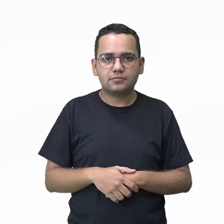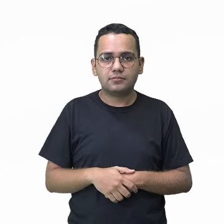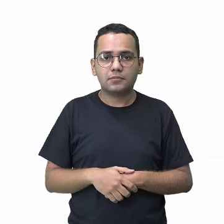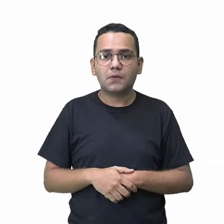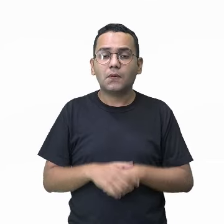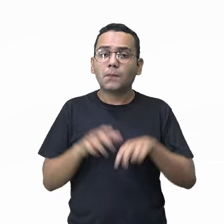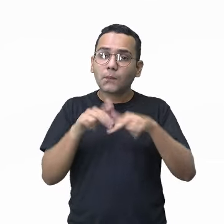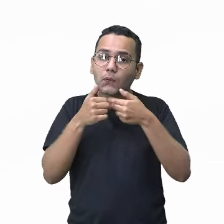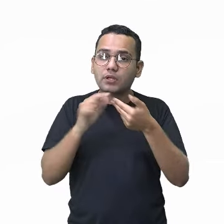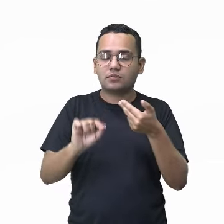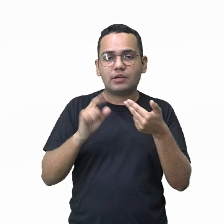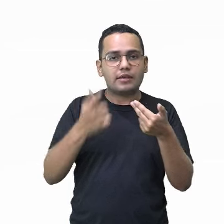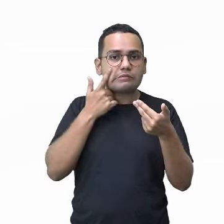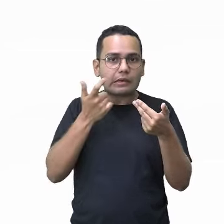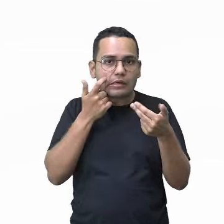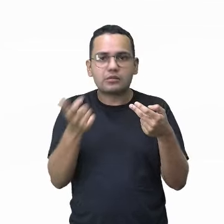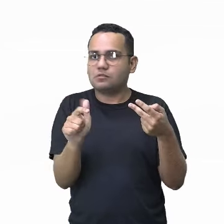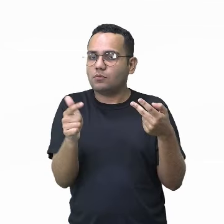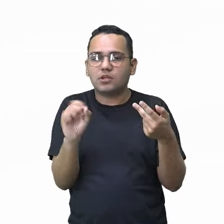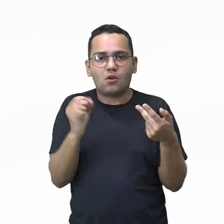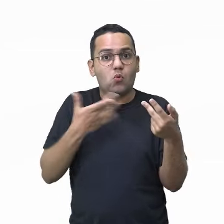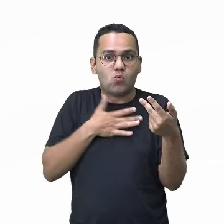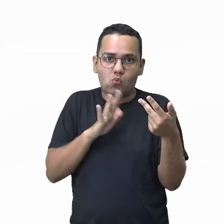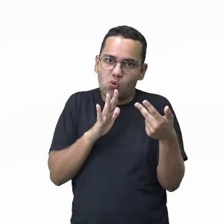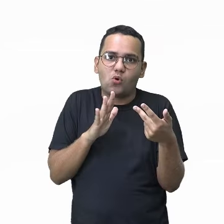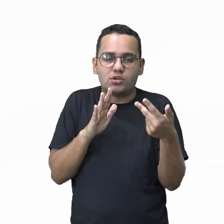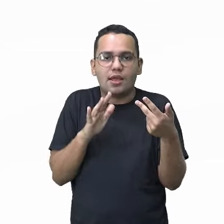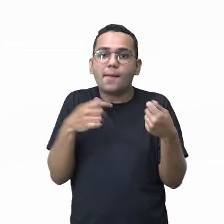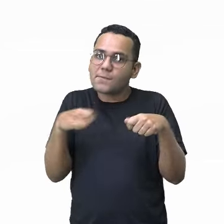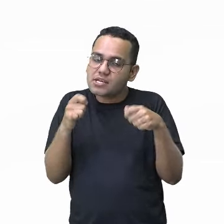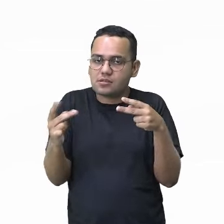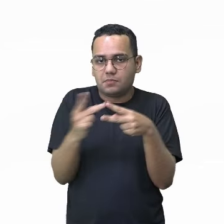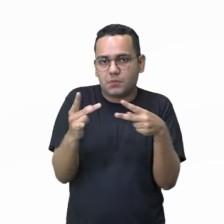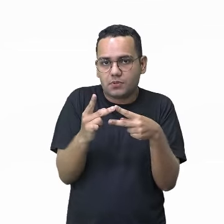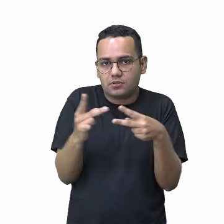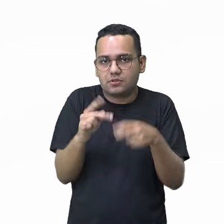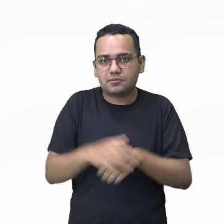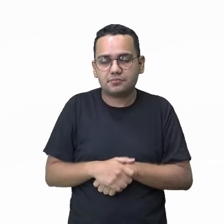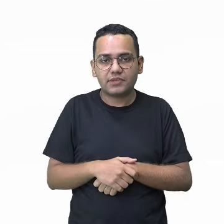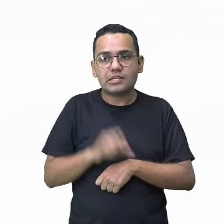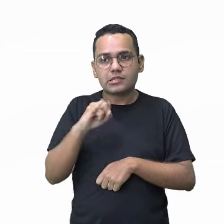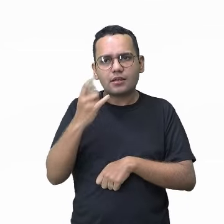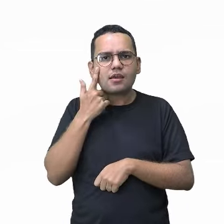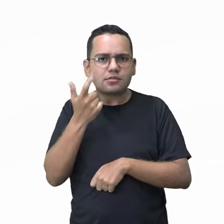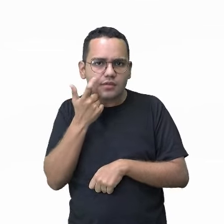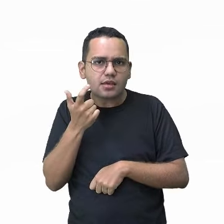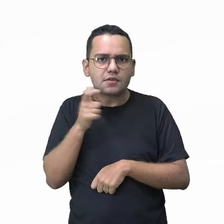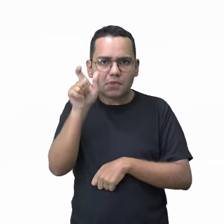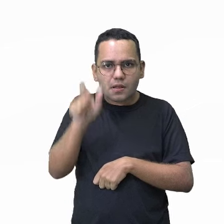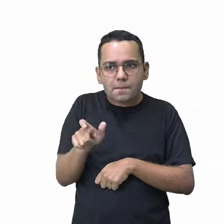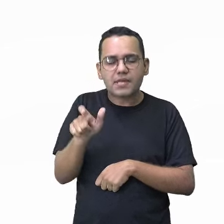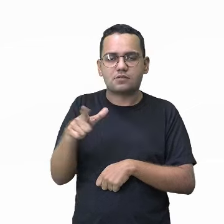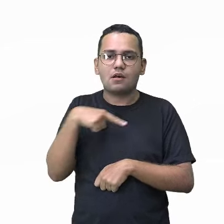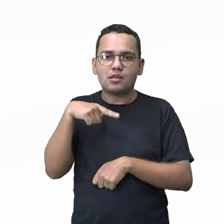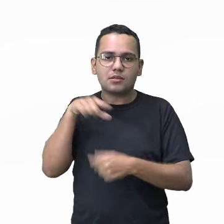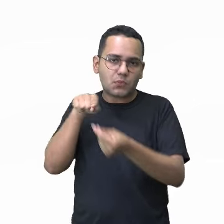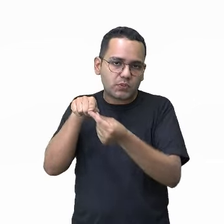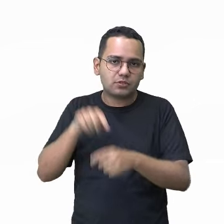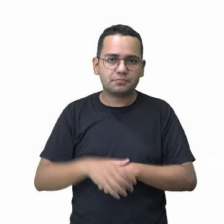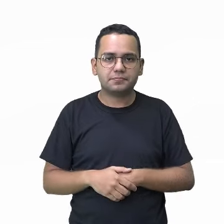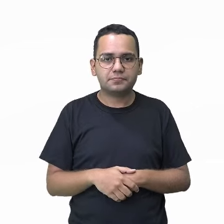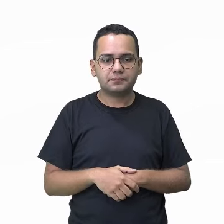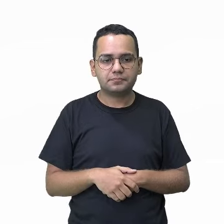então o verbo simpatizar também exige preposição quem simpatiza simpatiza com algo Beleza